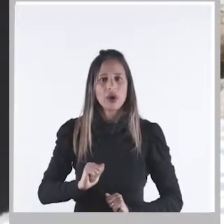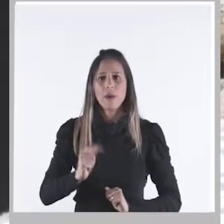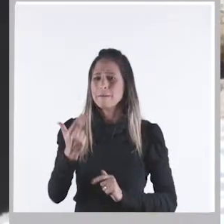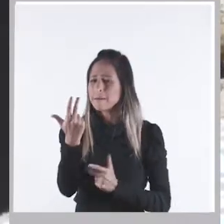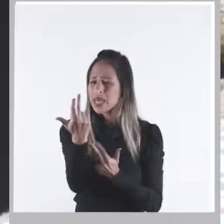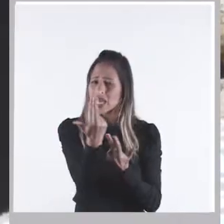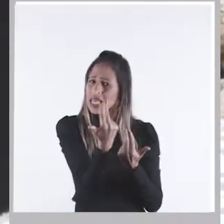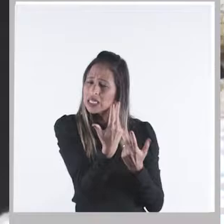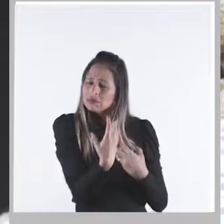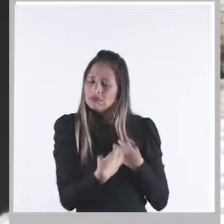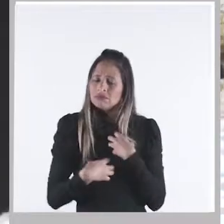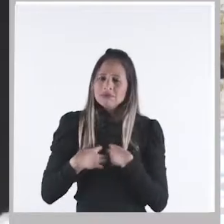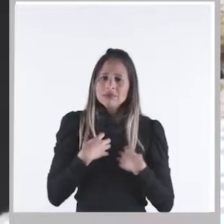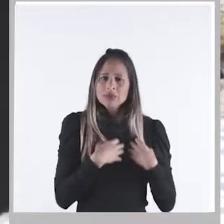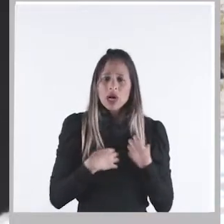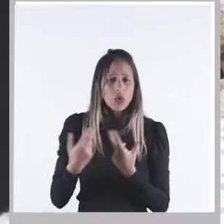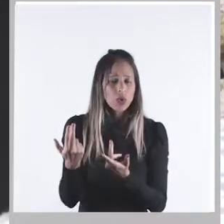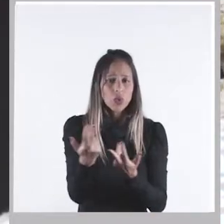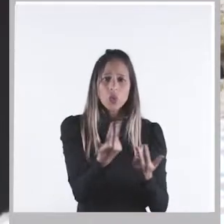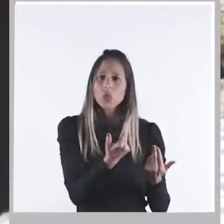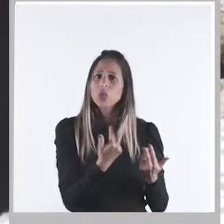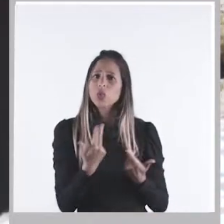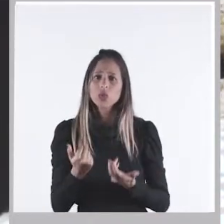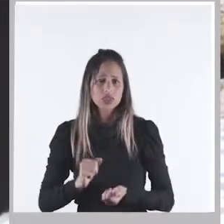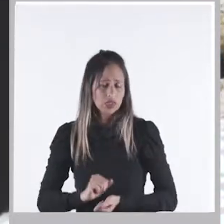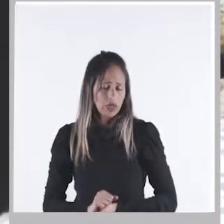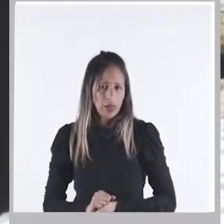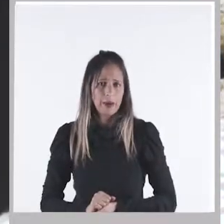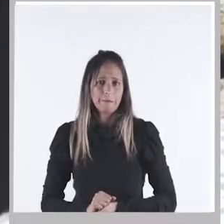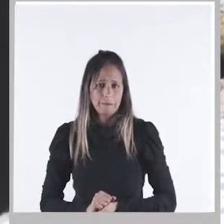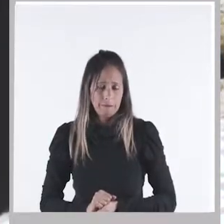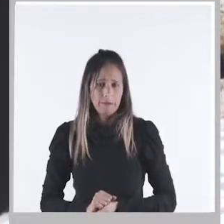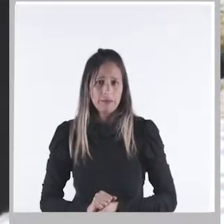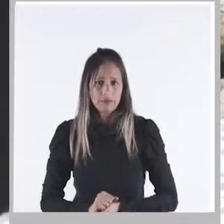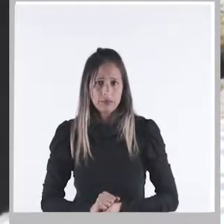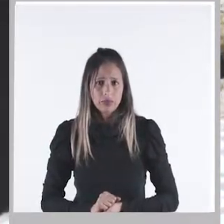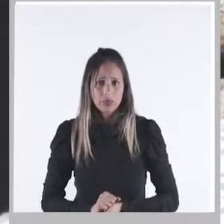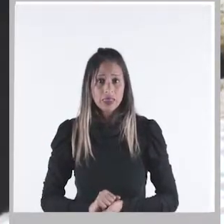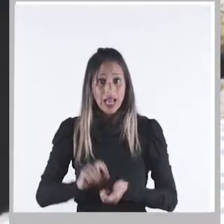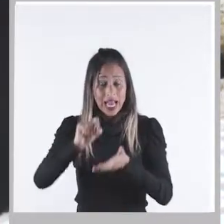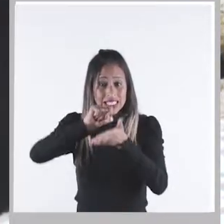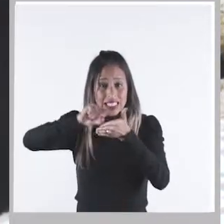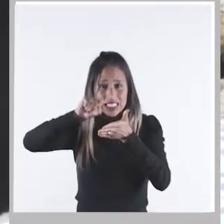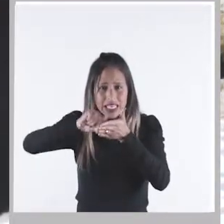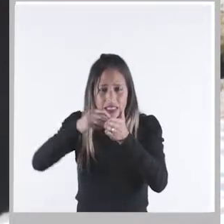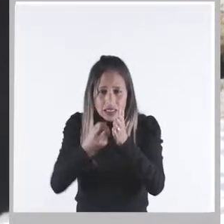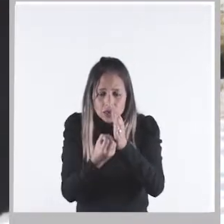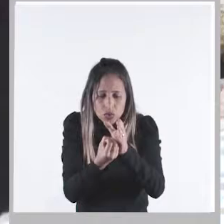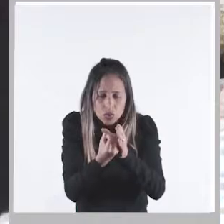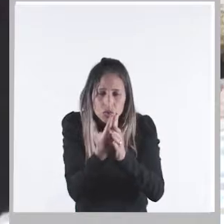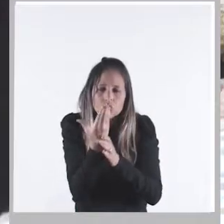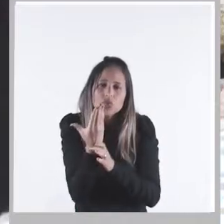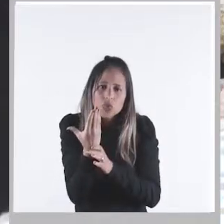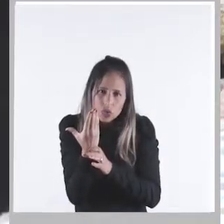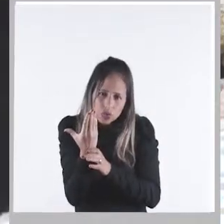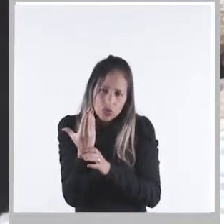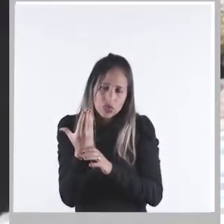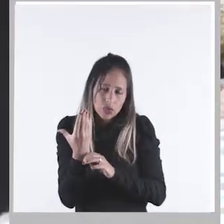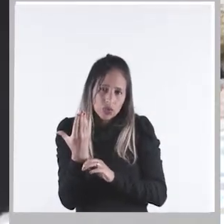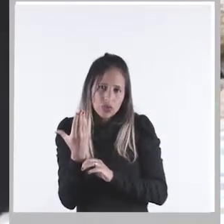mesmas angústias que eu, né? Então, assim, essa escrita surge